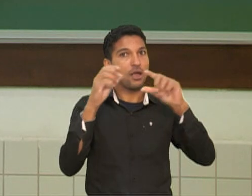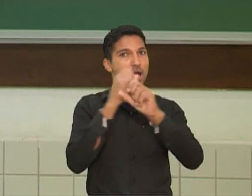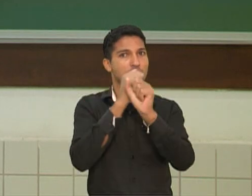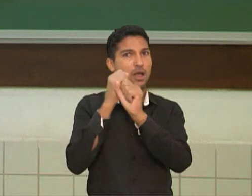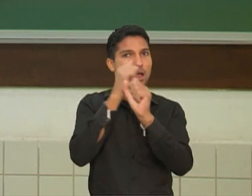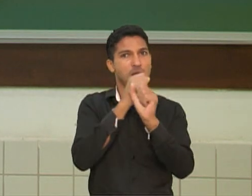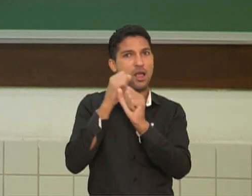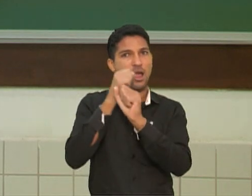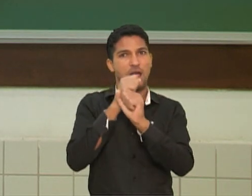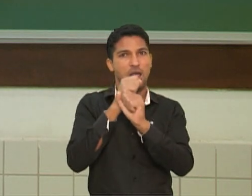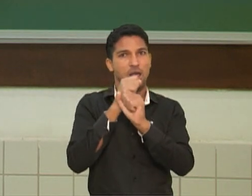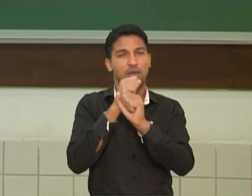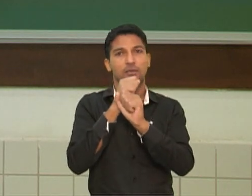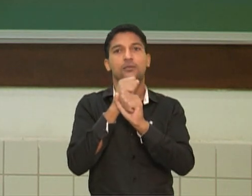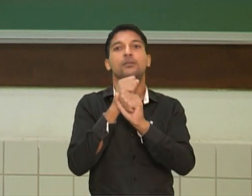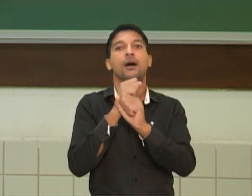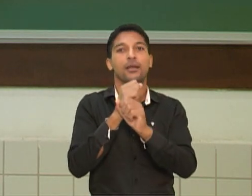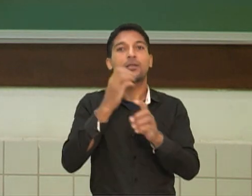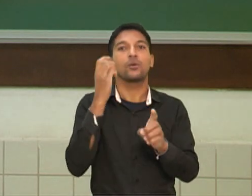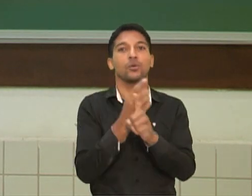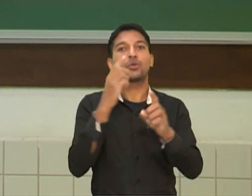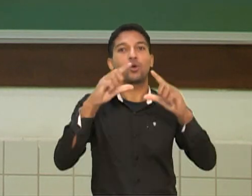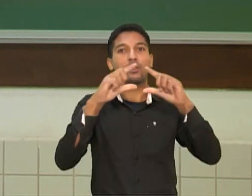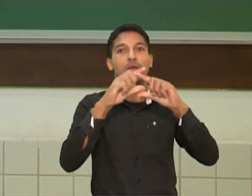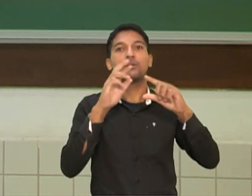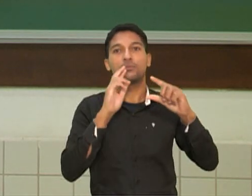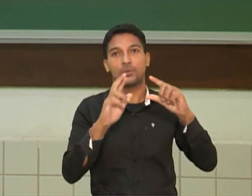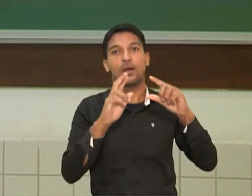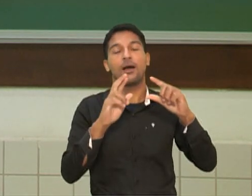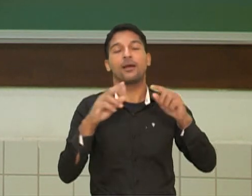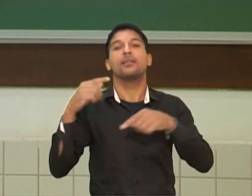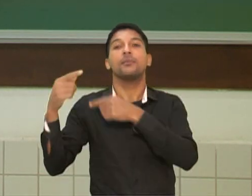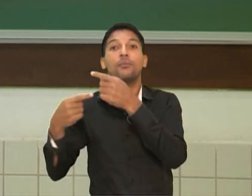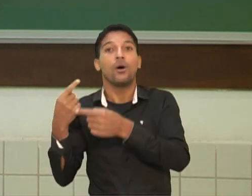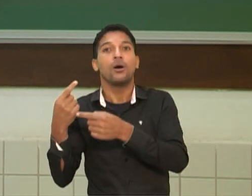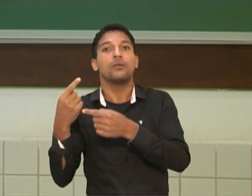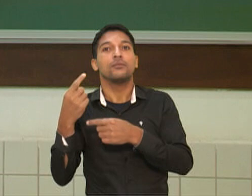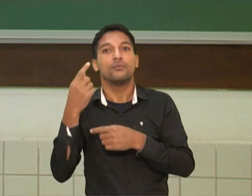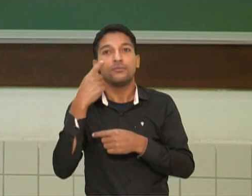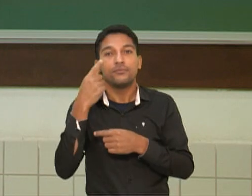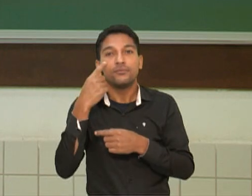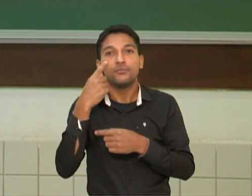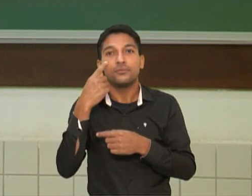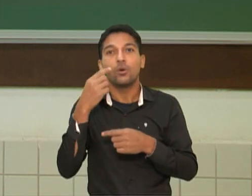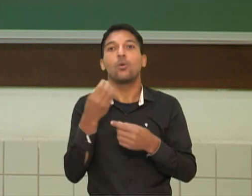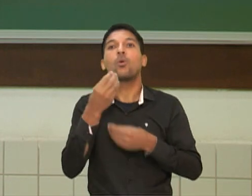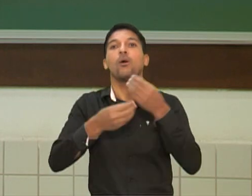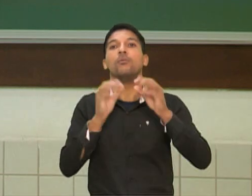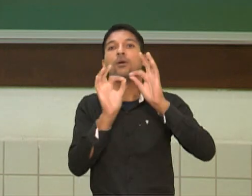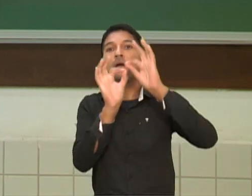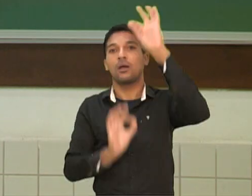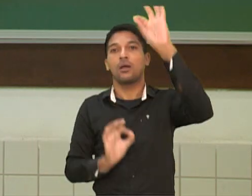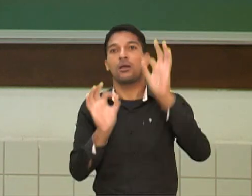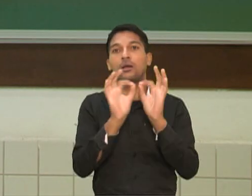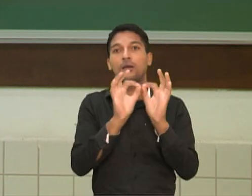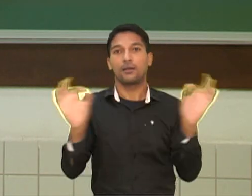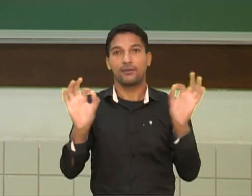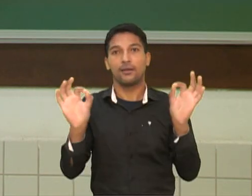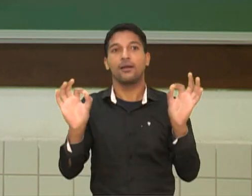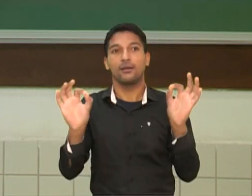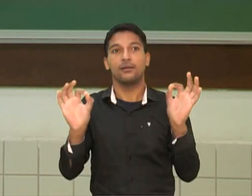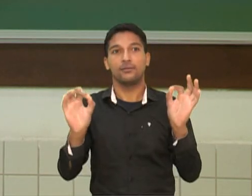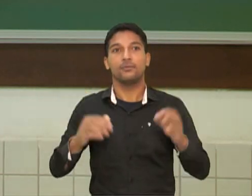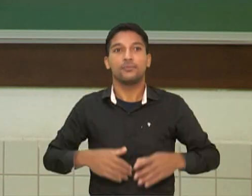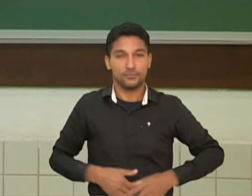delta e aí vamos aqui procurar, de fato, quais são as raízes. No final, a gente comenta um pouquinho sobre a posição do gráfico